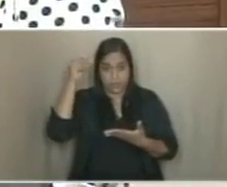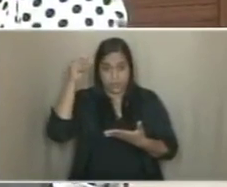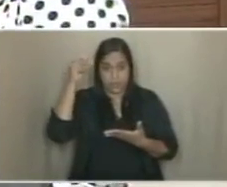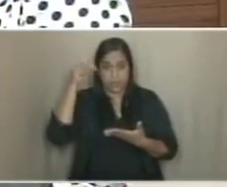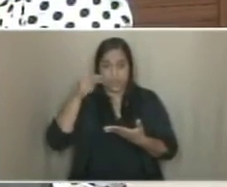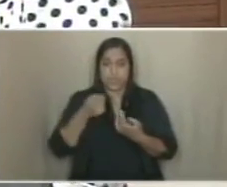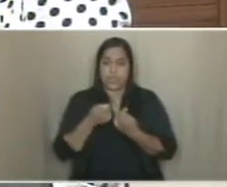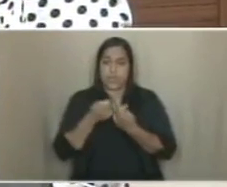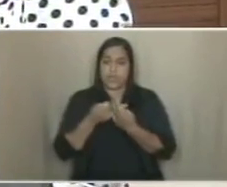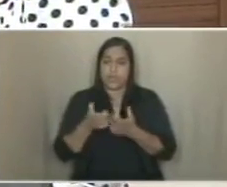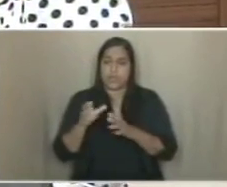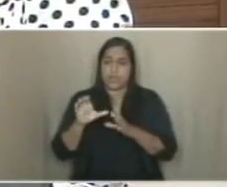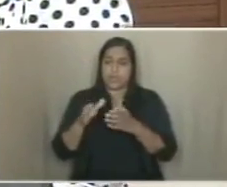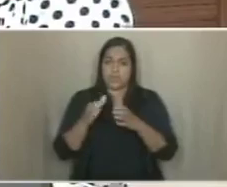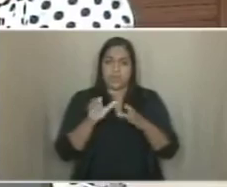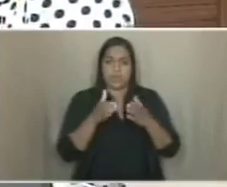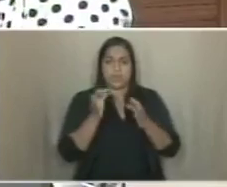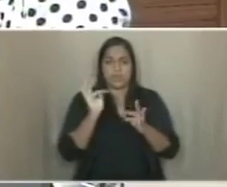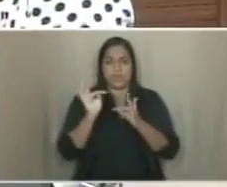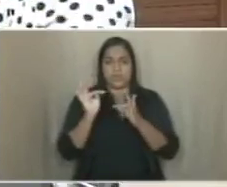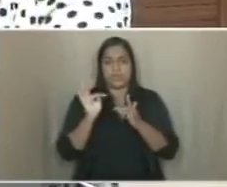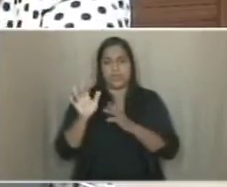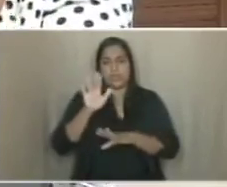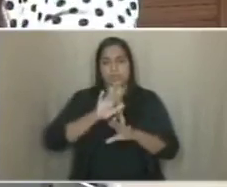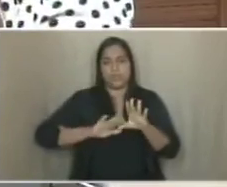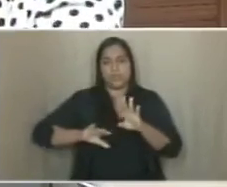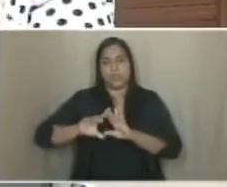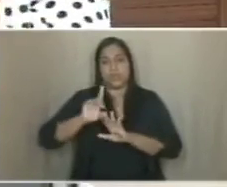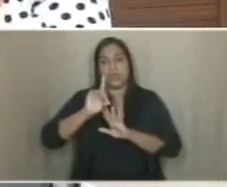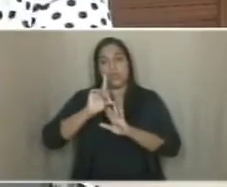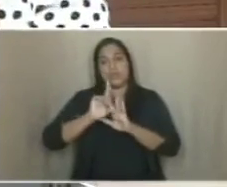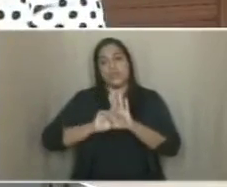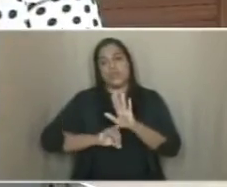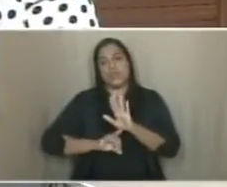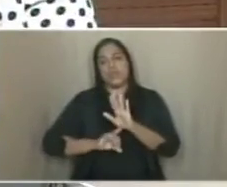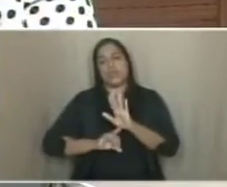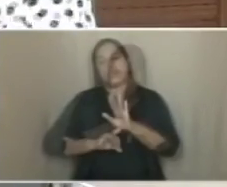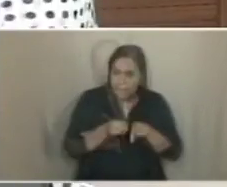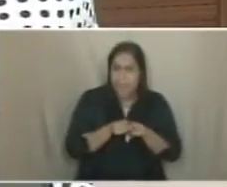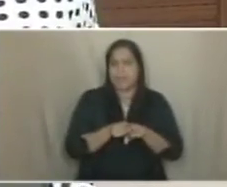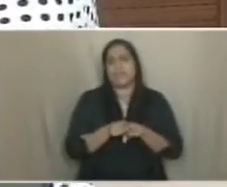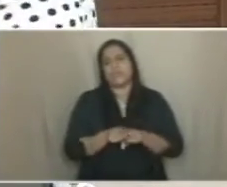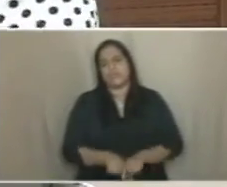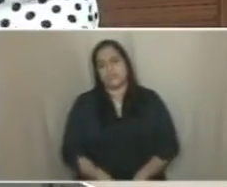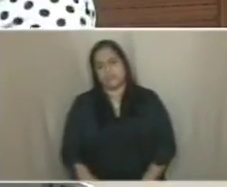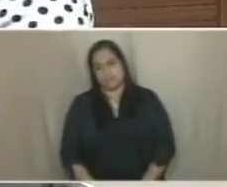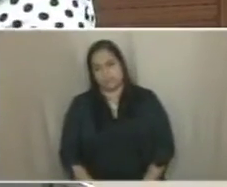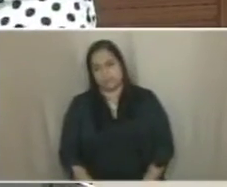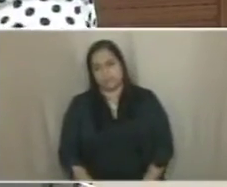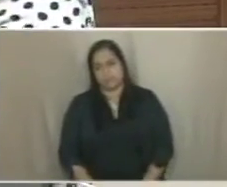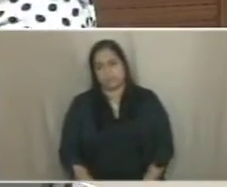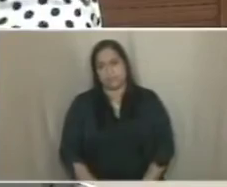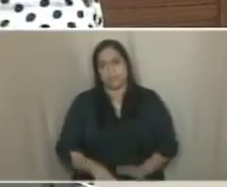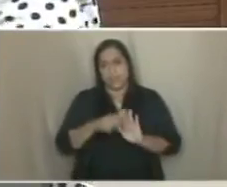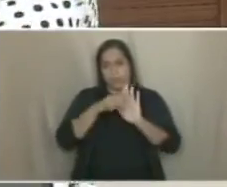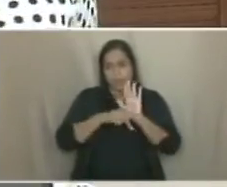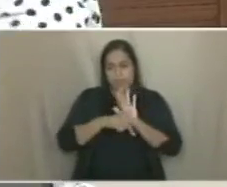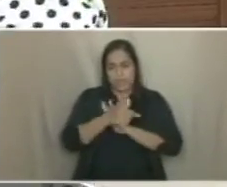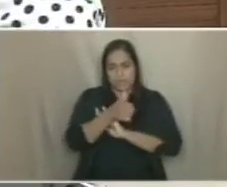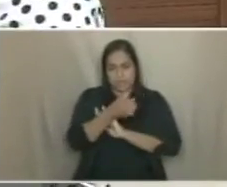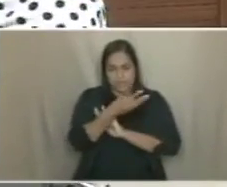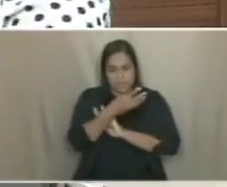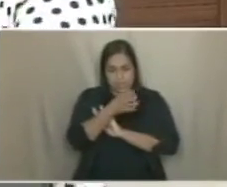oferecendo para as comunidades terapêuticas isso é um direito dessas organizações a portaria 388